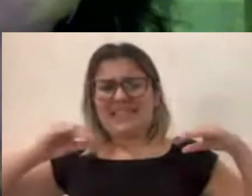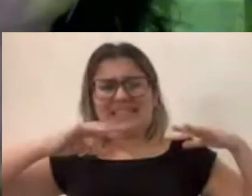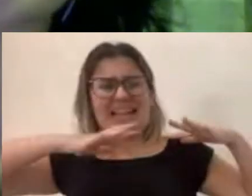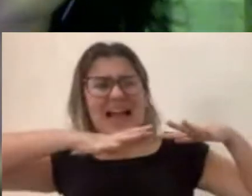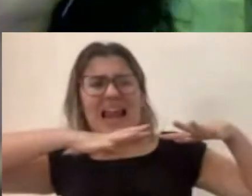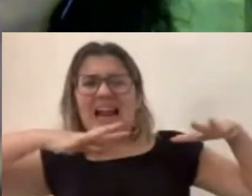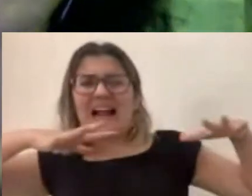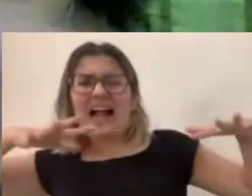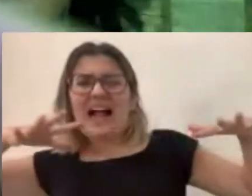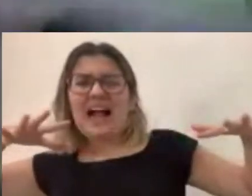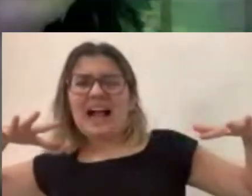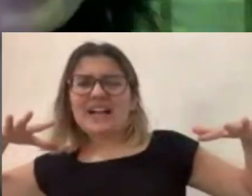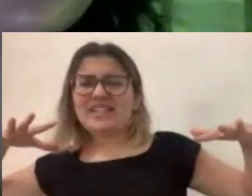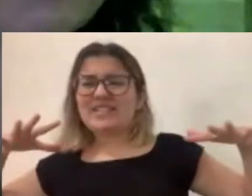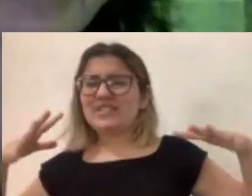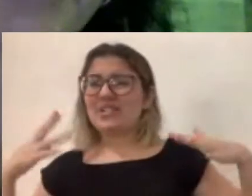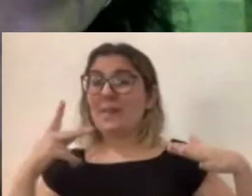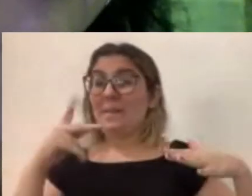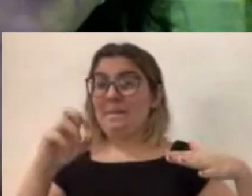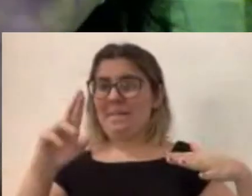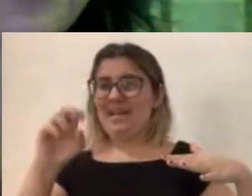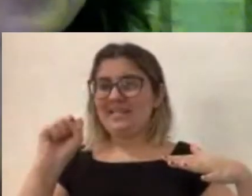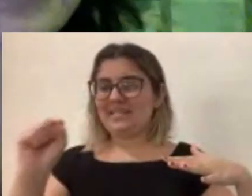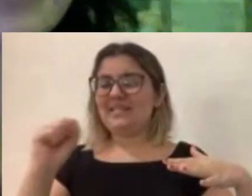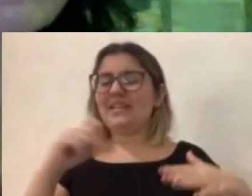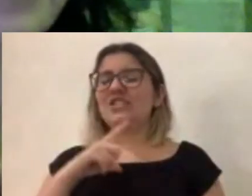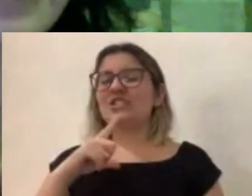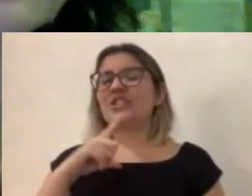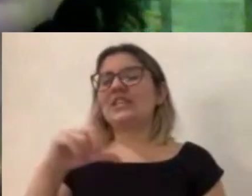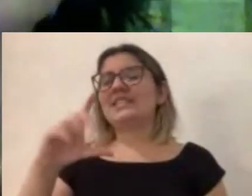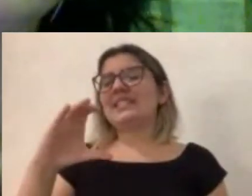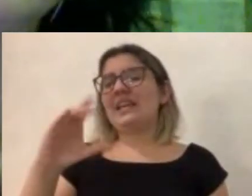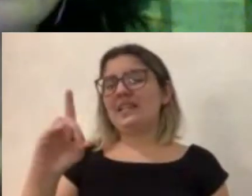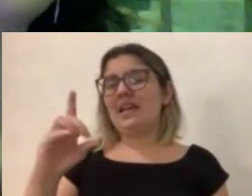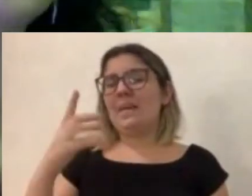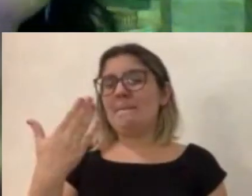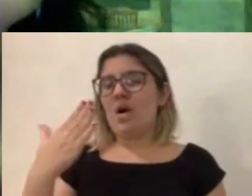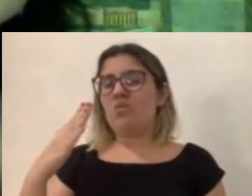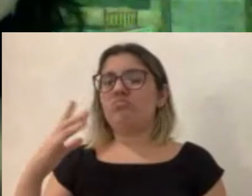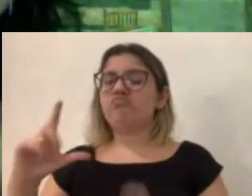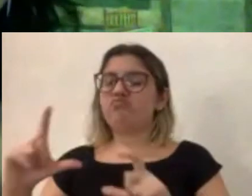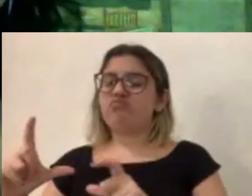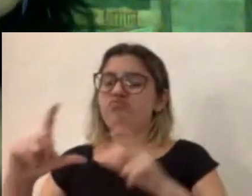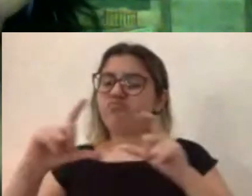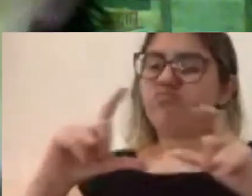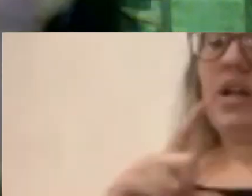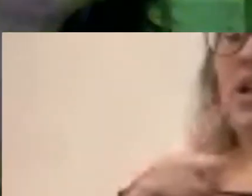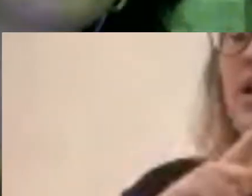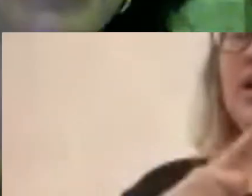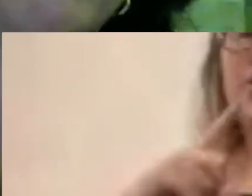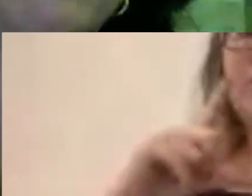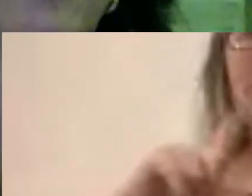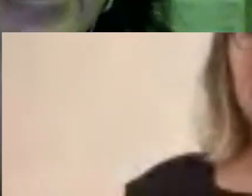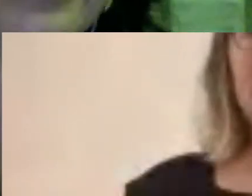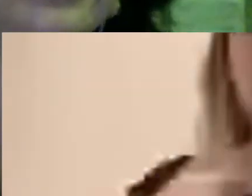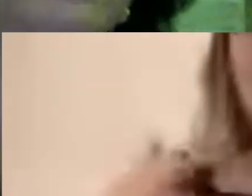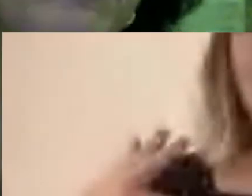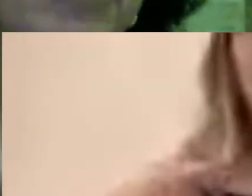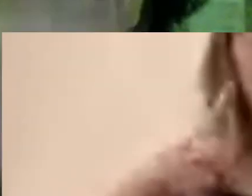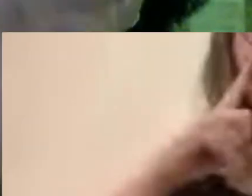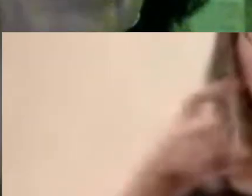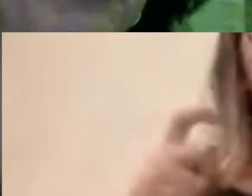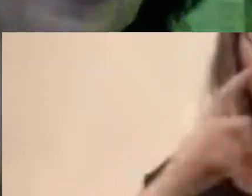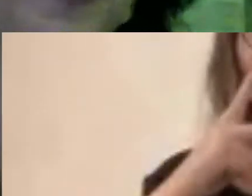um tapete grande, do tamanho do espaço cênico persa. Ela tinha um CD na mão e ela ia, puxava o carrinho